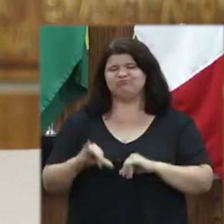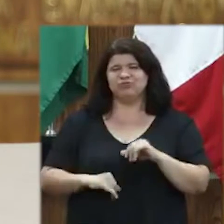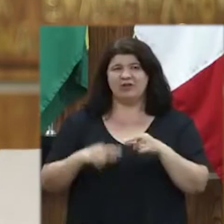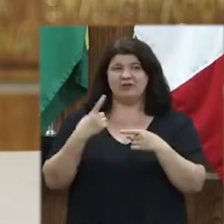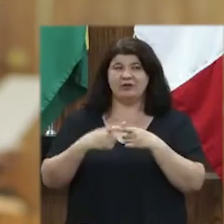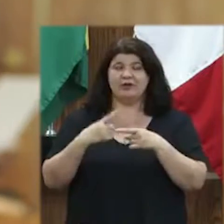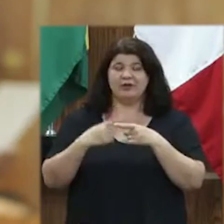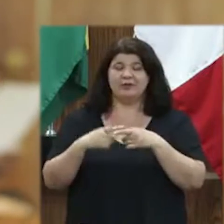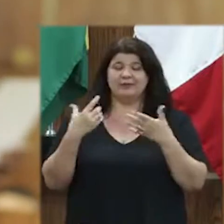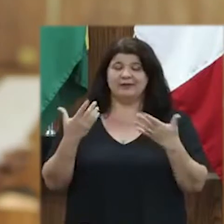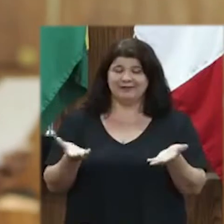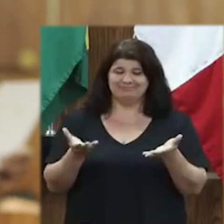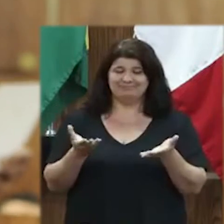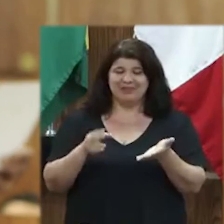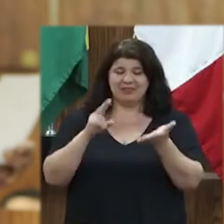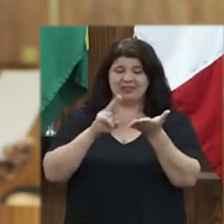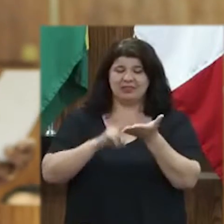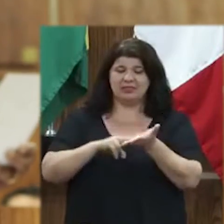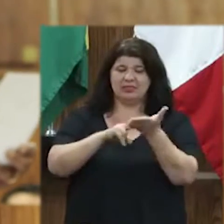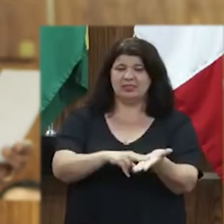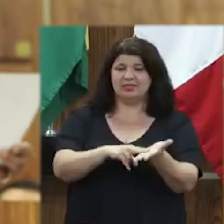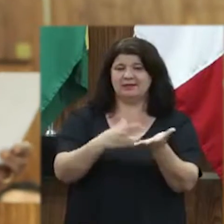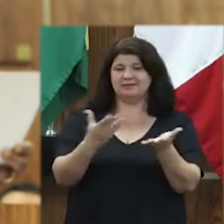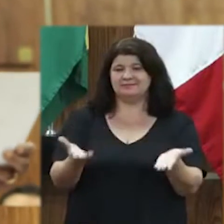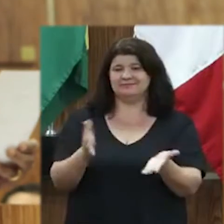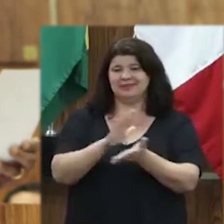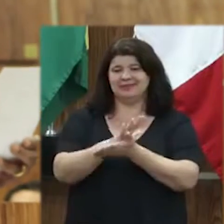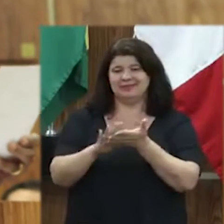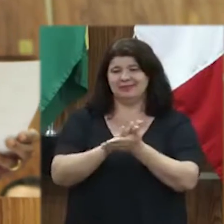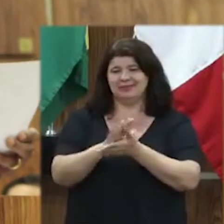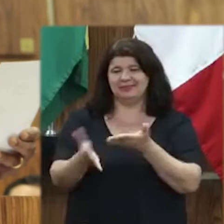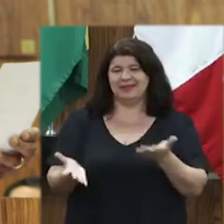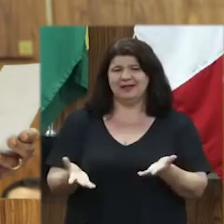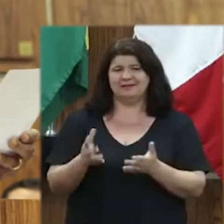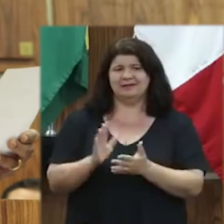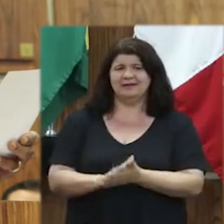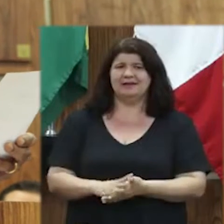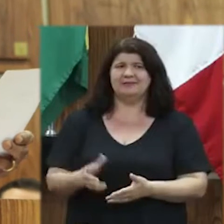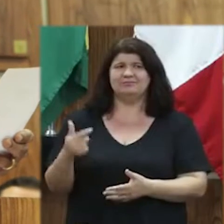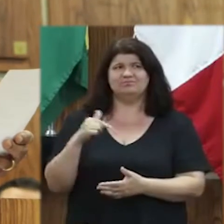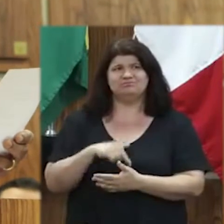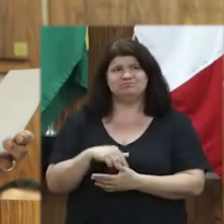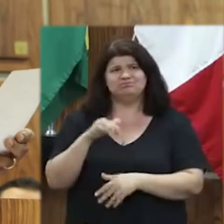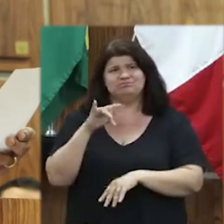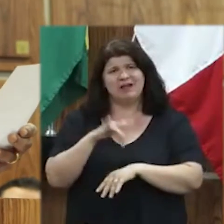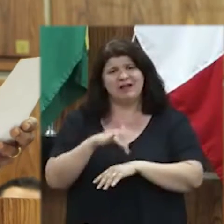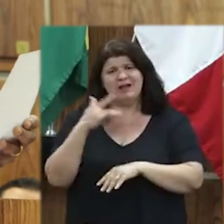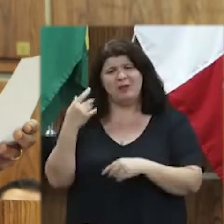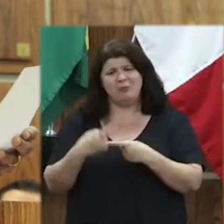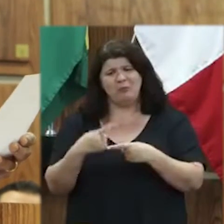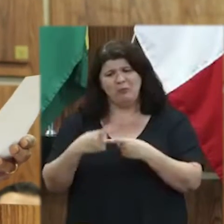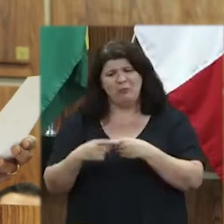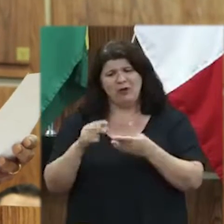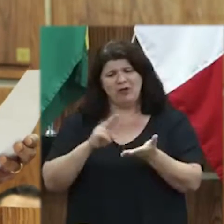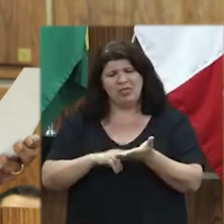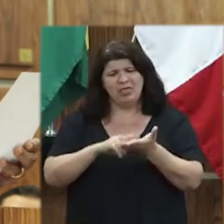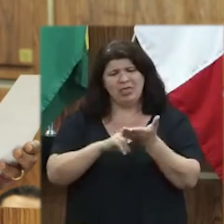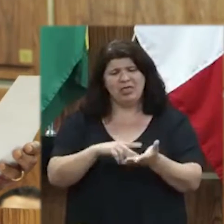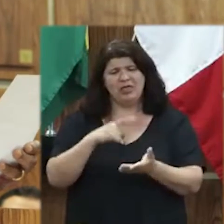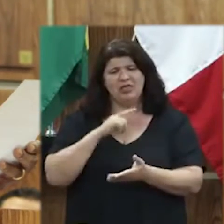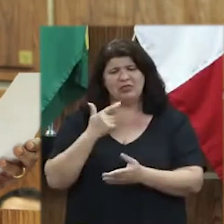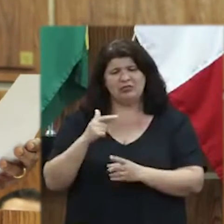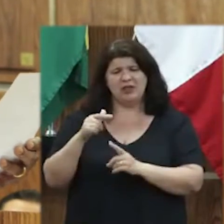Correios não entregam correspondências. De maneira indignada, eles questionam o porquê do Correio não fazer a entrega nos bairros do Jardim Quietude